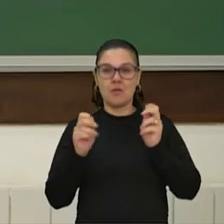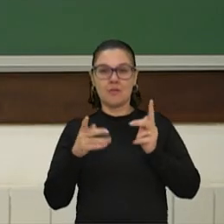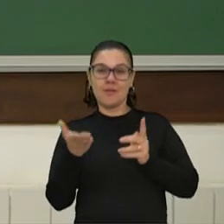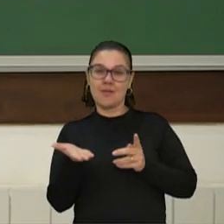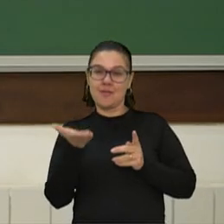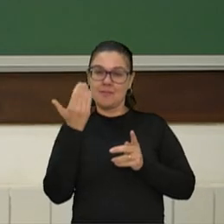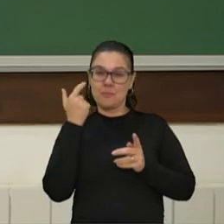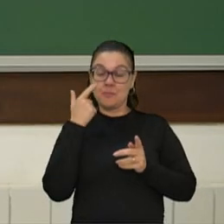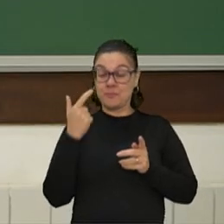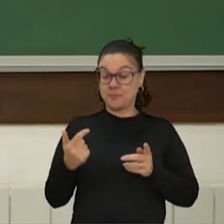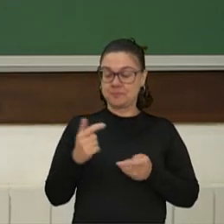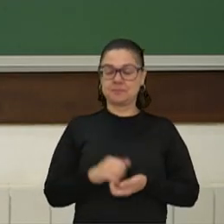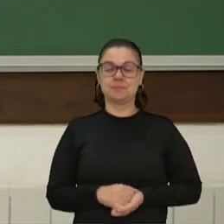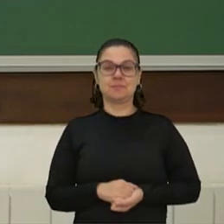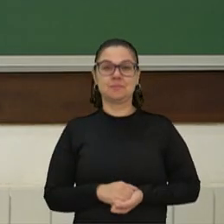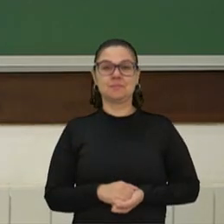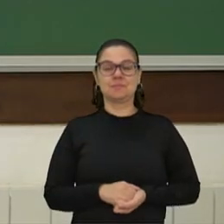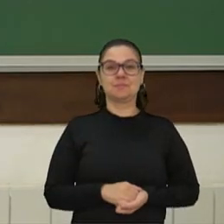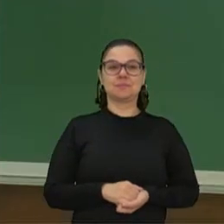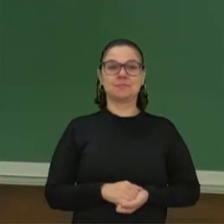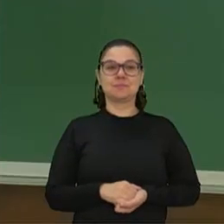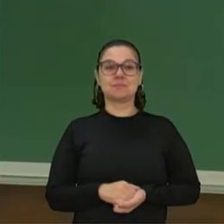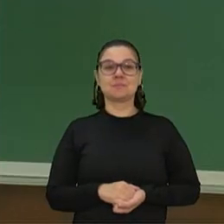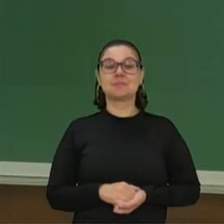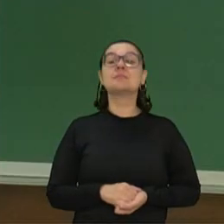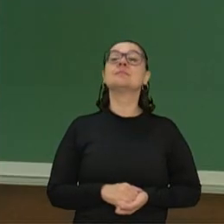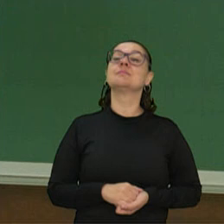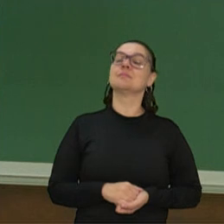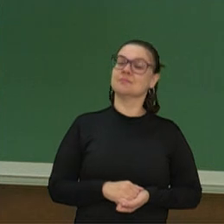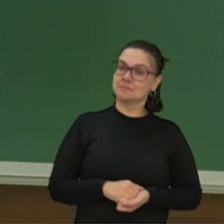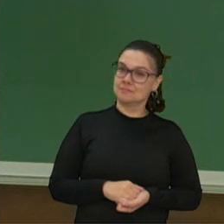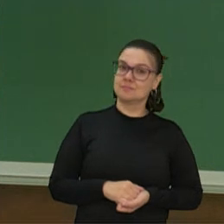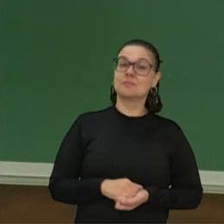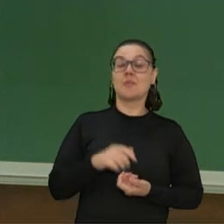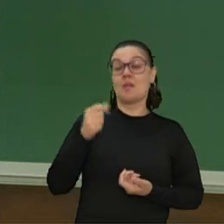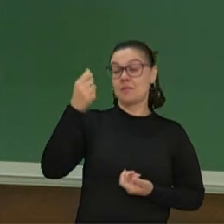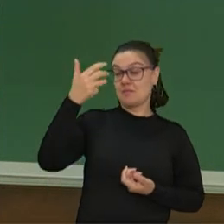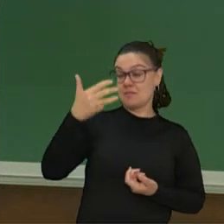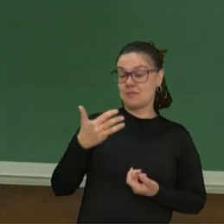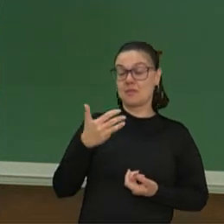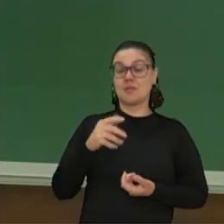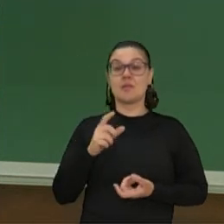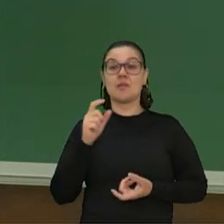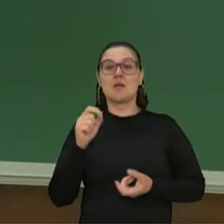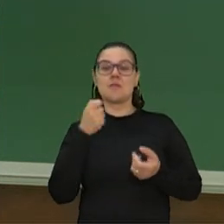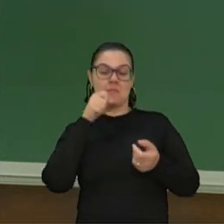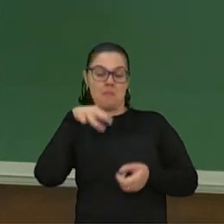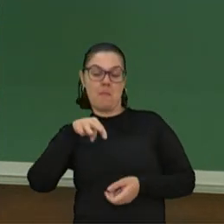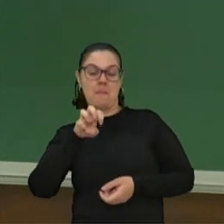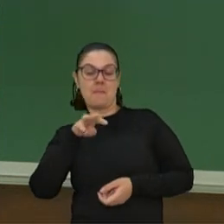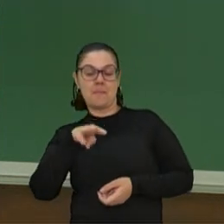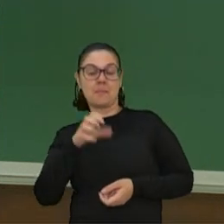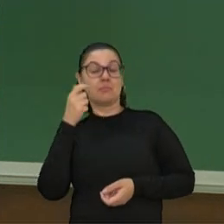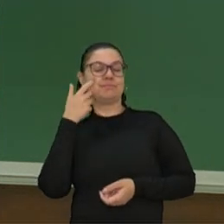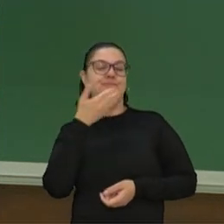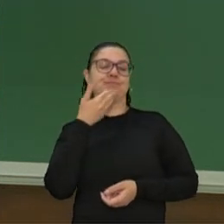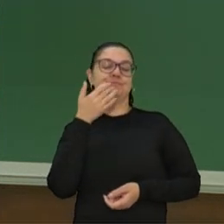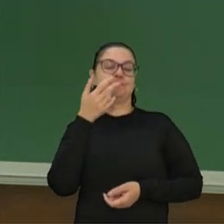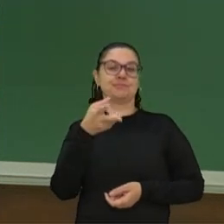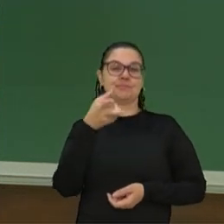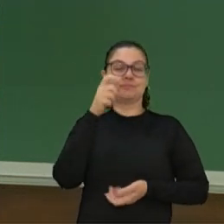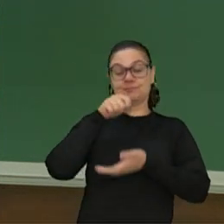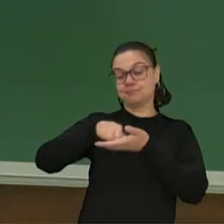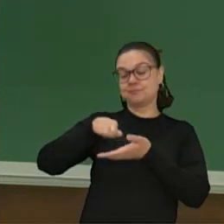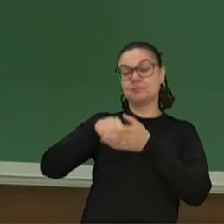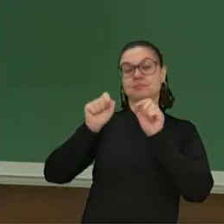Let's check the answer. Vamos conferir lá a resposta, então. Ó, no caso, esse meme a gente consegue perceber que ele